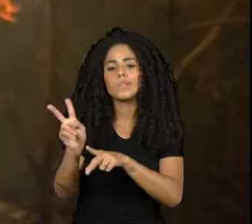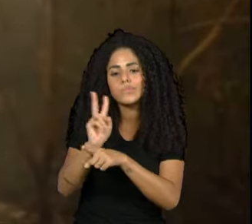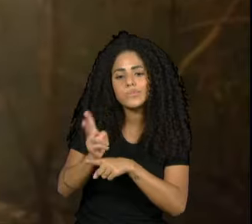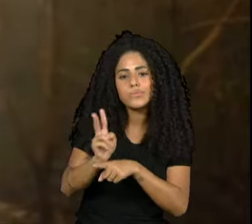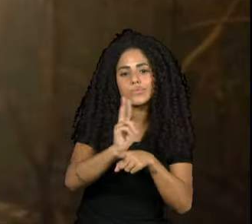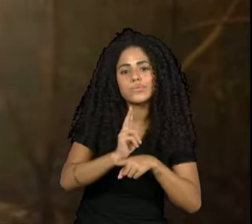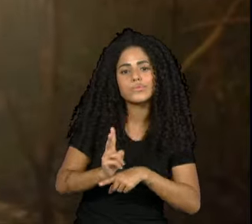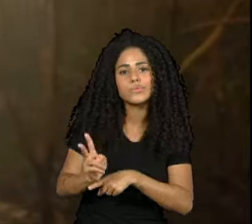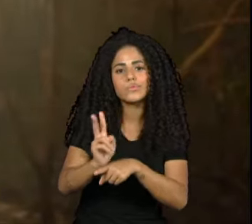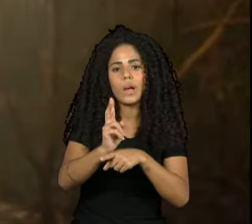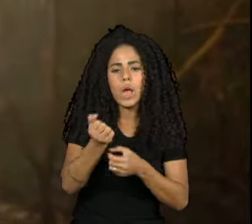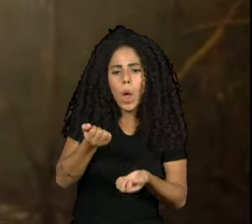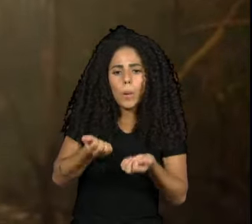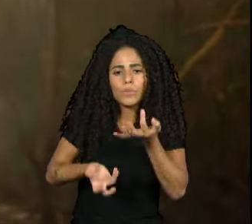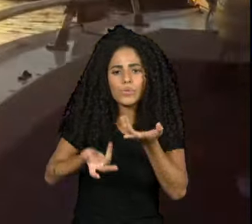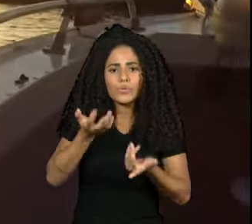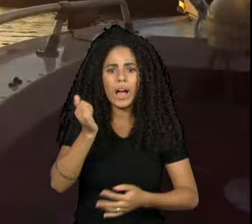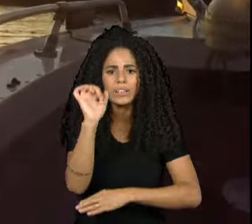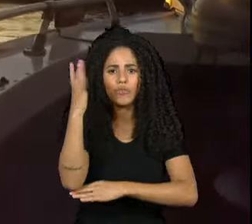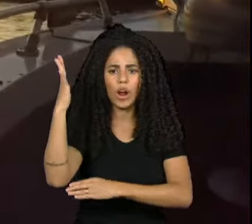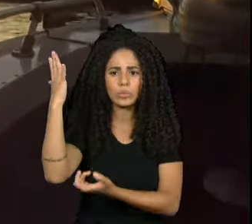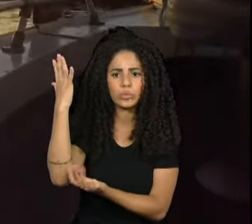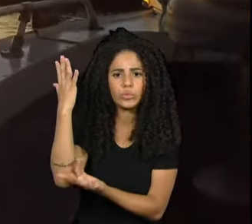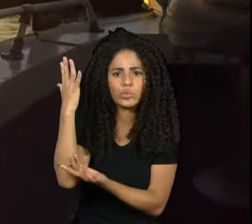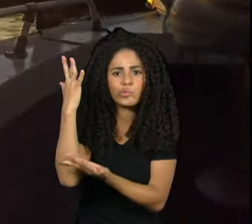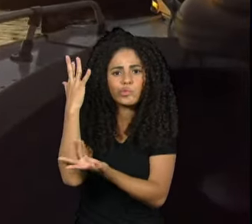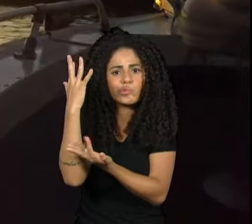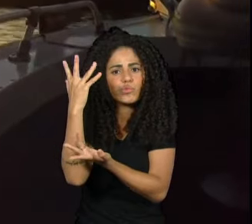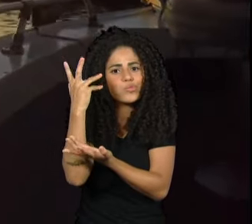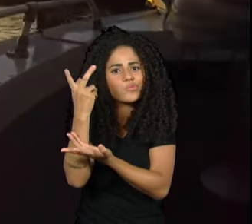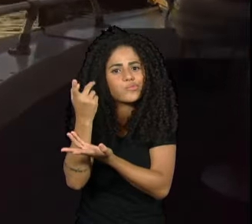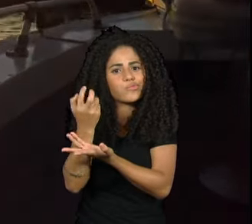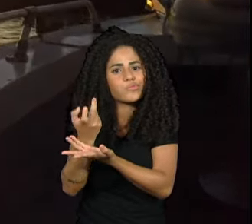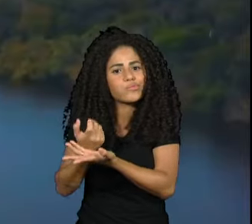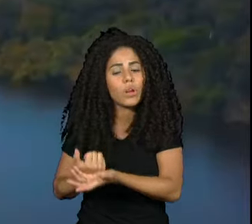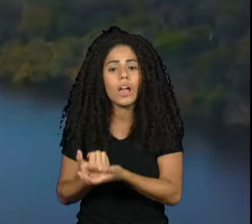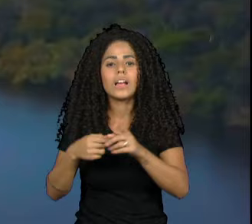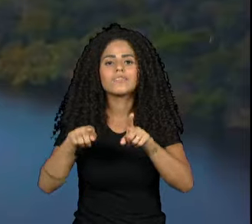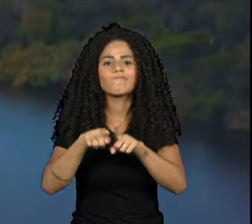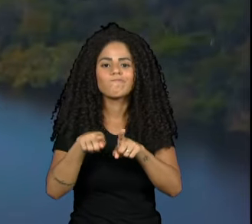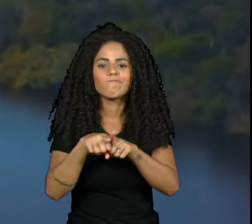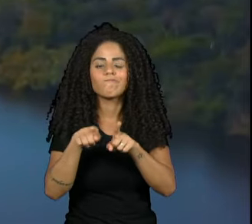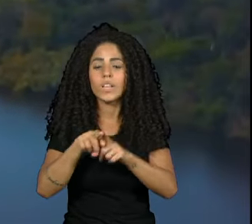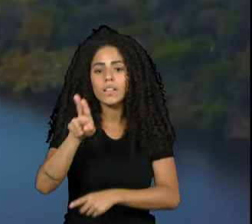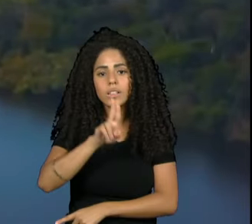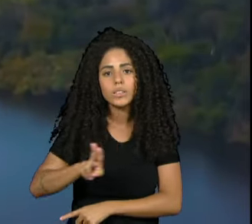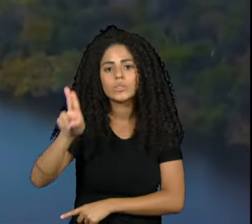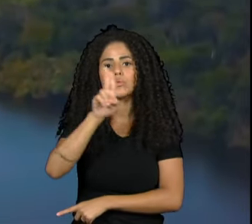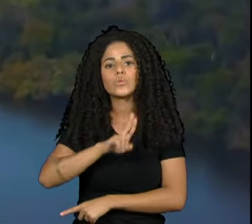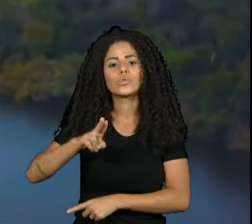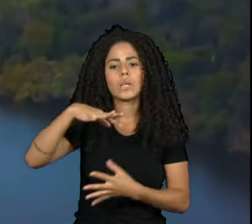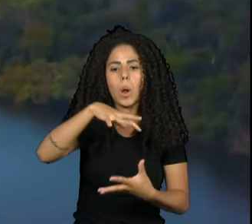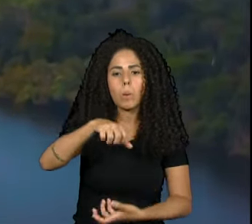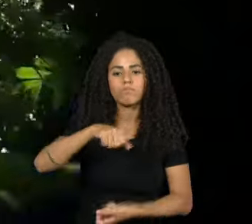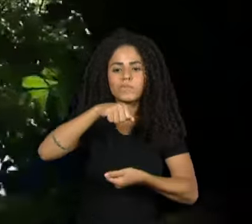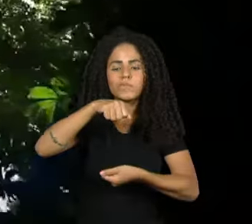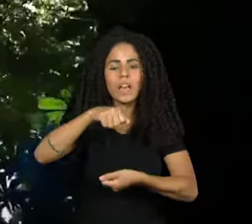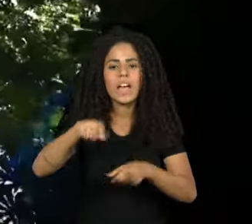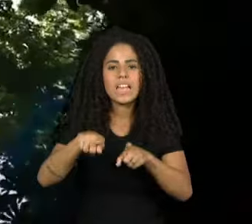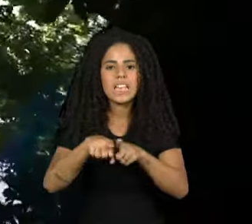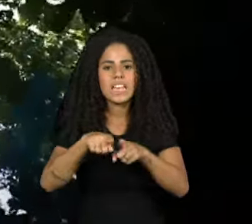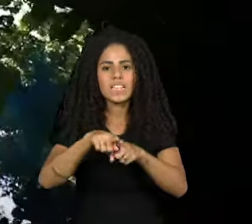e combate aos incêndios florestais. Os vetos também atingem a gestão do uso sustentável da